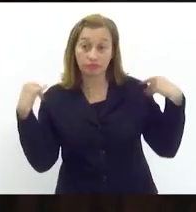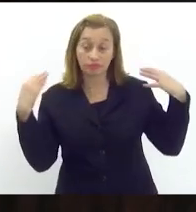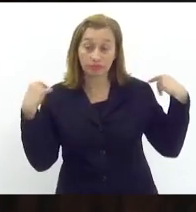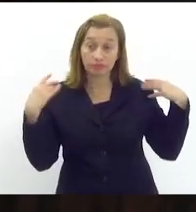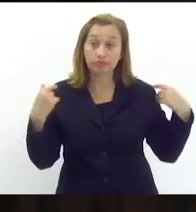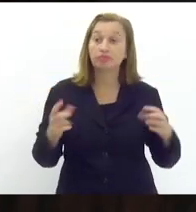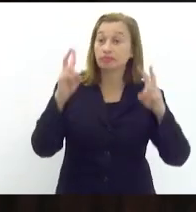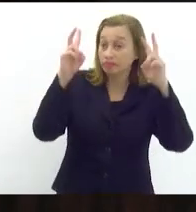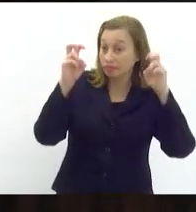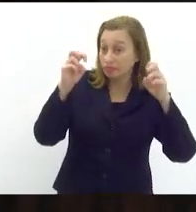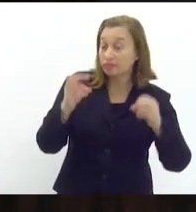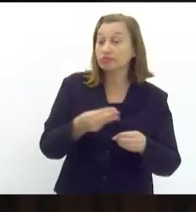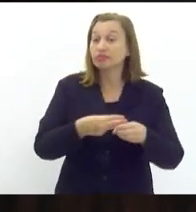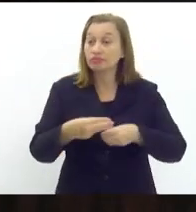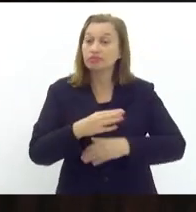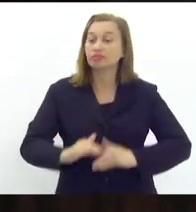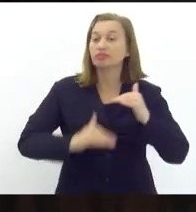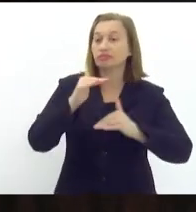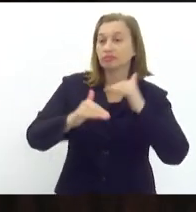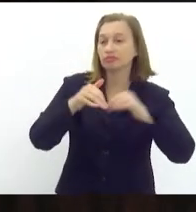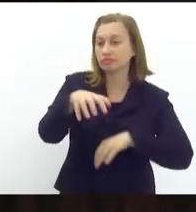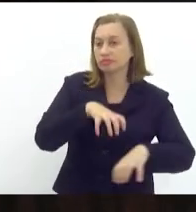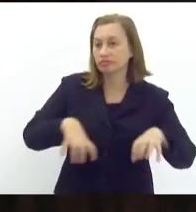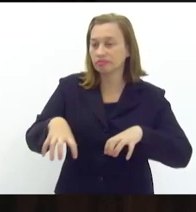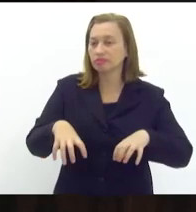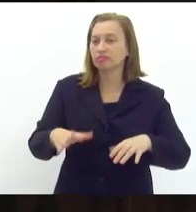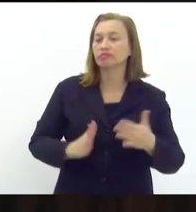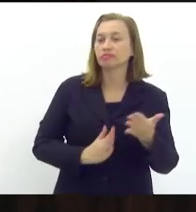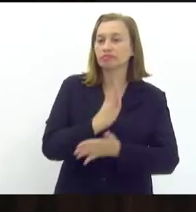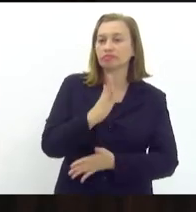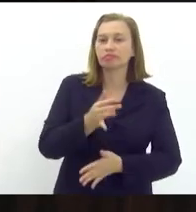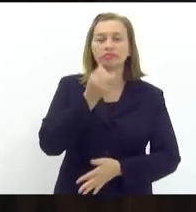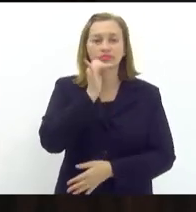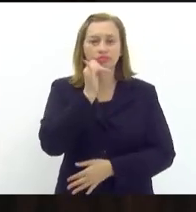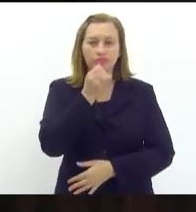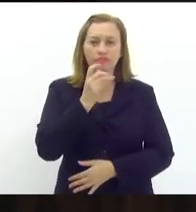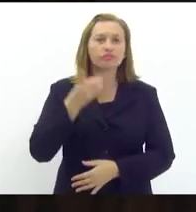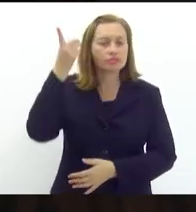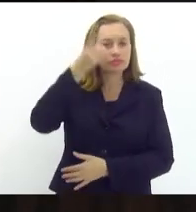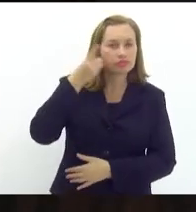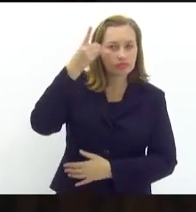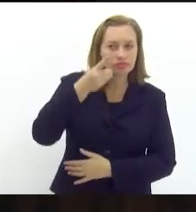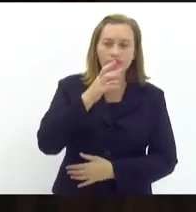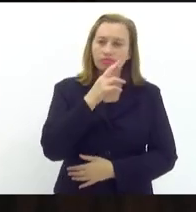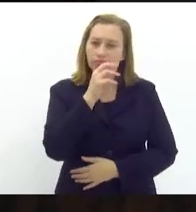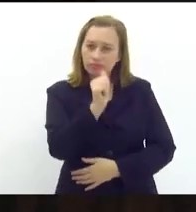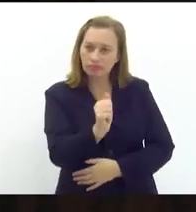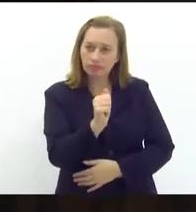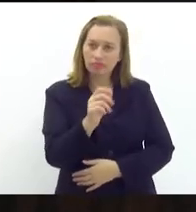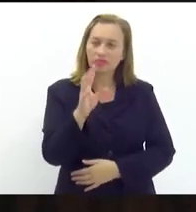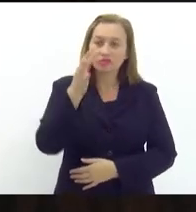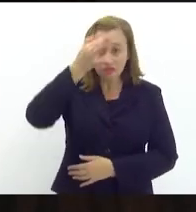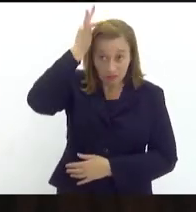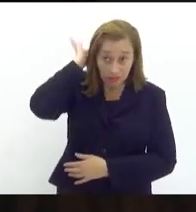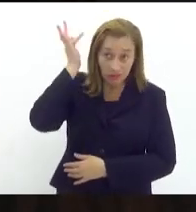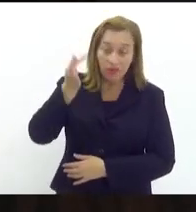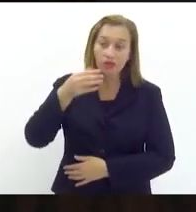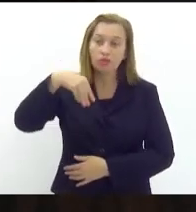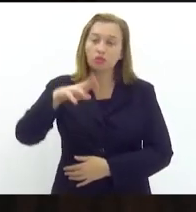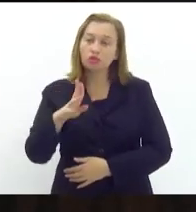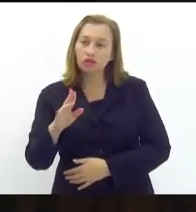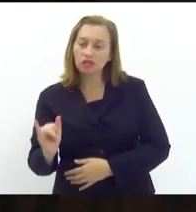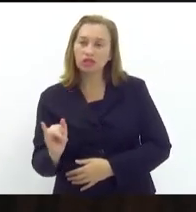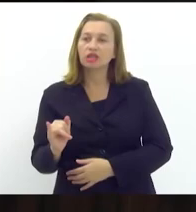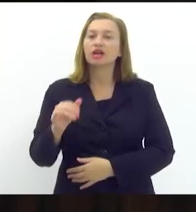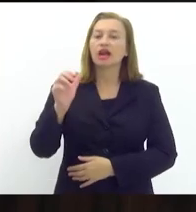de assuntos municipais e desenvolvimento Regional favorável relatores deputados Rodrigo Amorim Fred Pacheco Muniz Neto